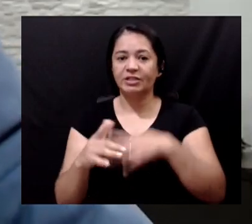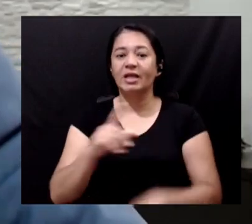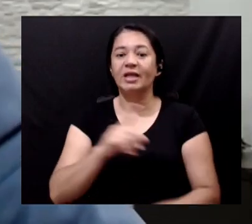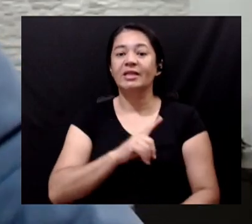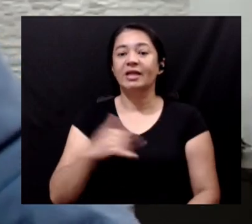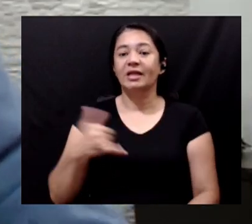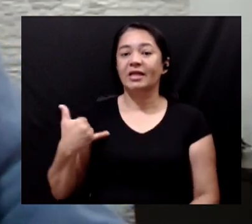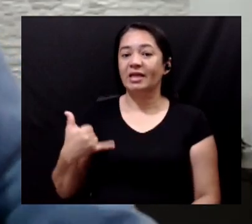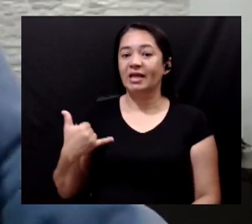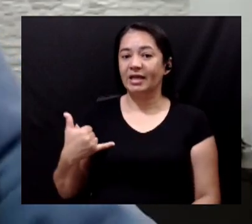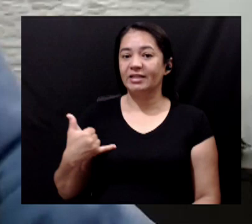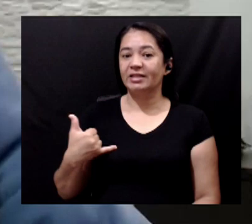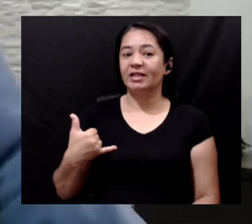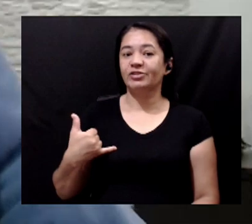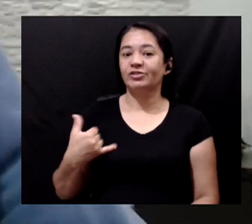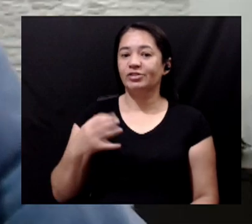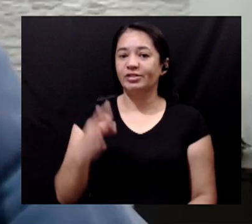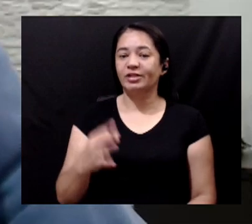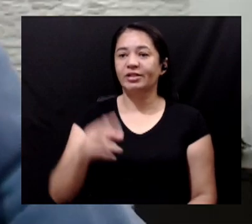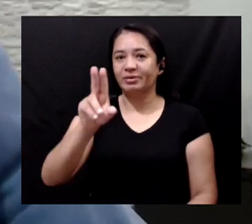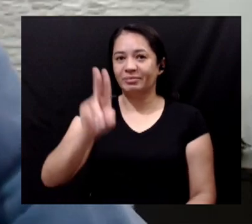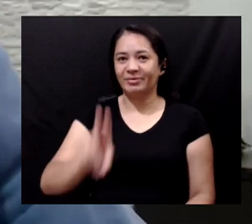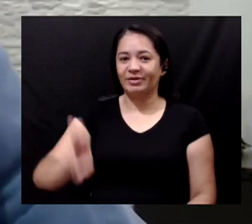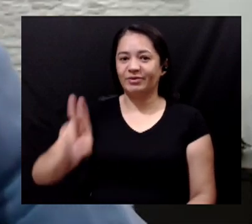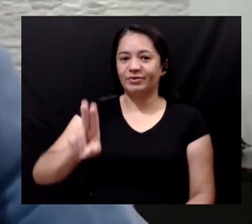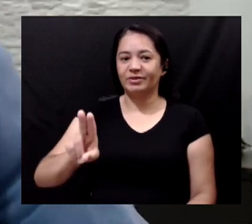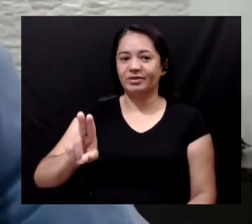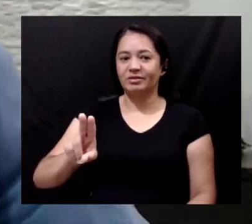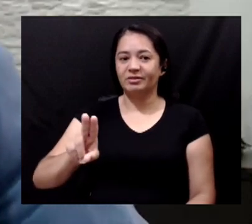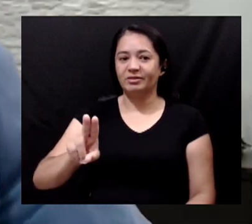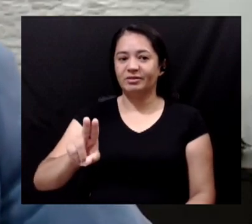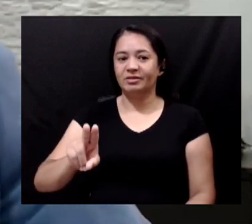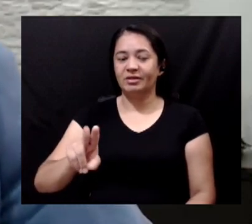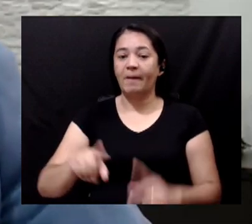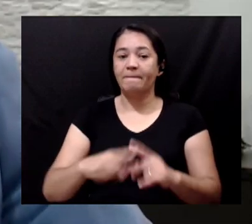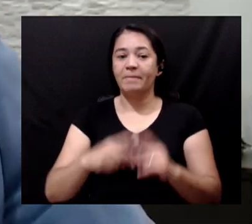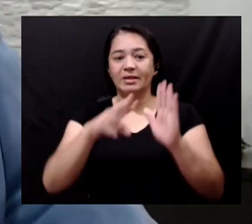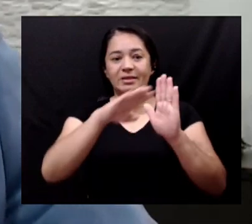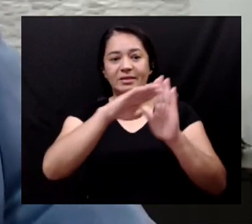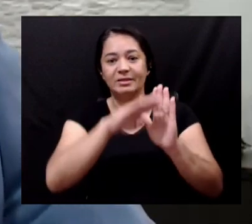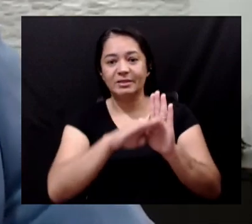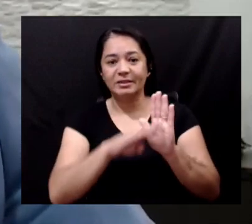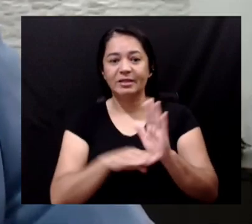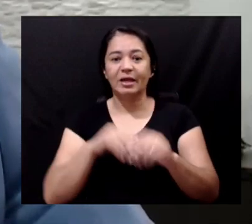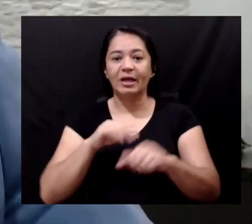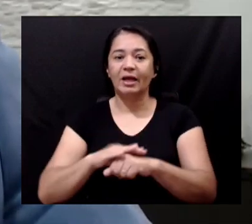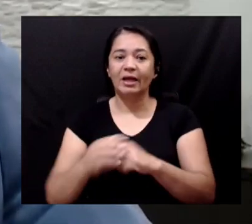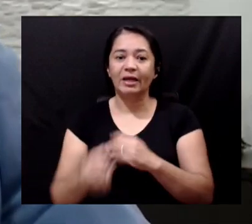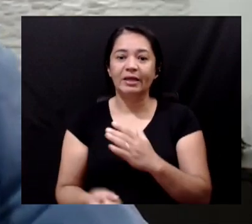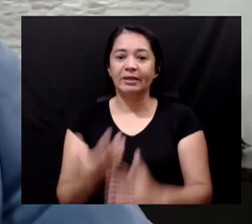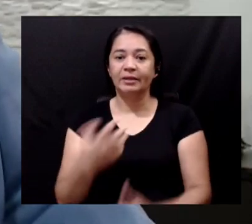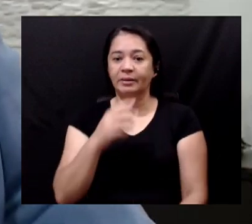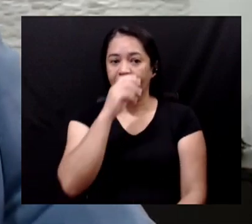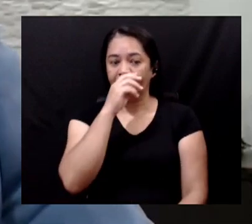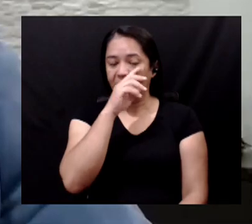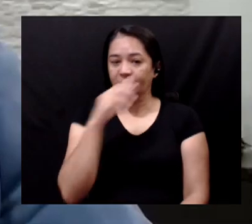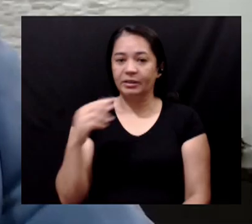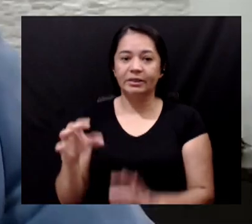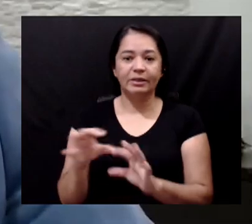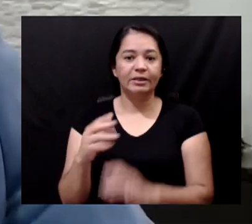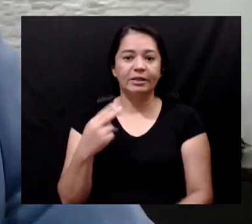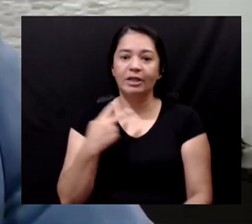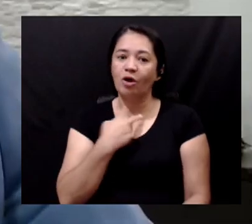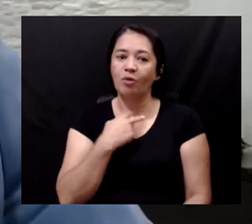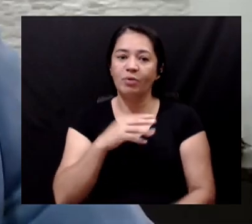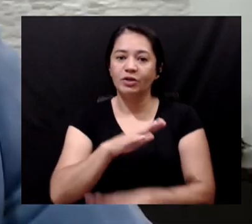utilizadas. No caso, elas próprias já criam as regras, e não permitem, né, que crianças, né, normalmente menores de 14